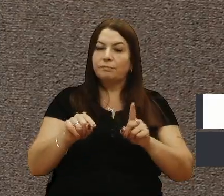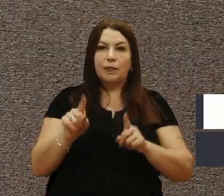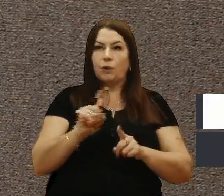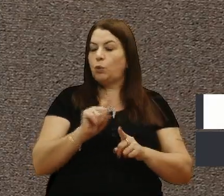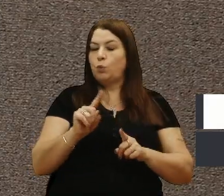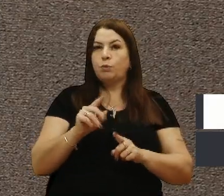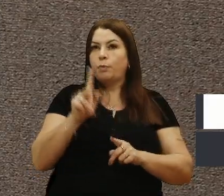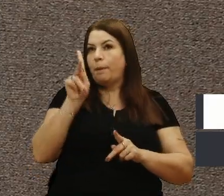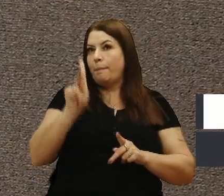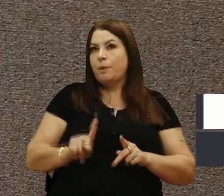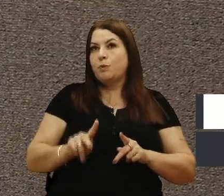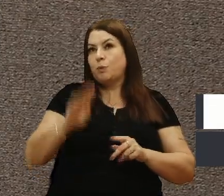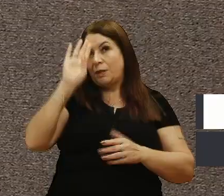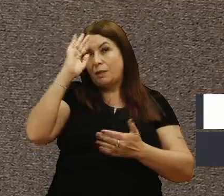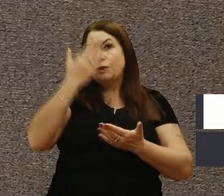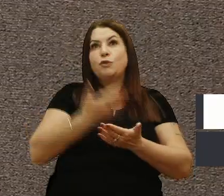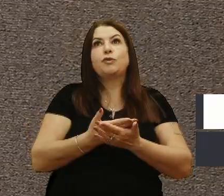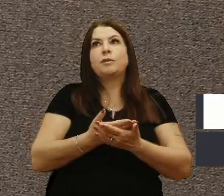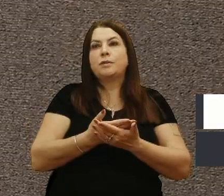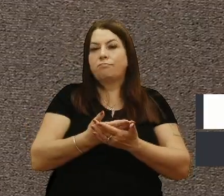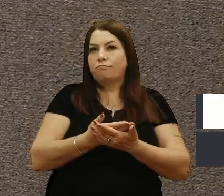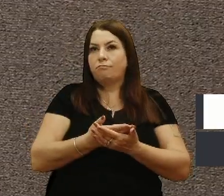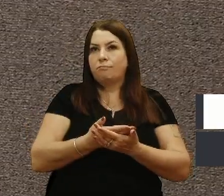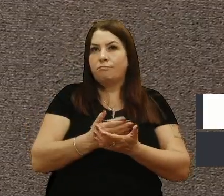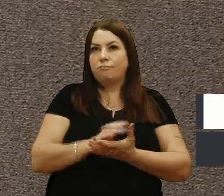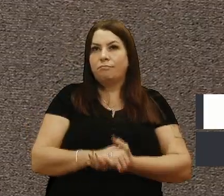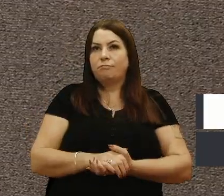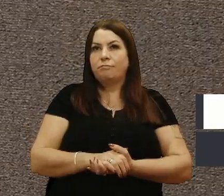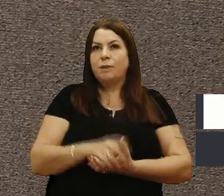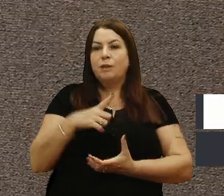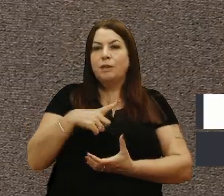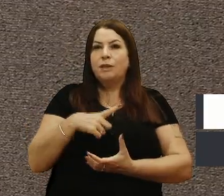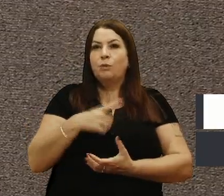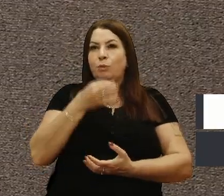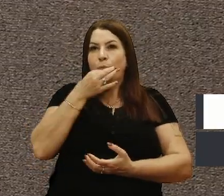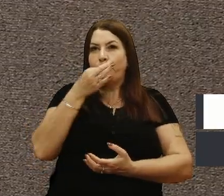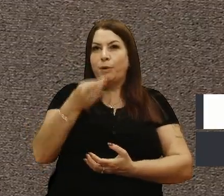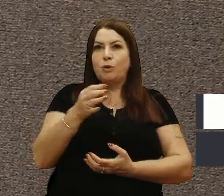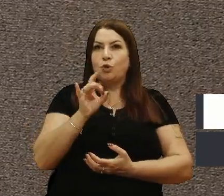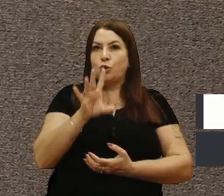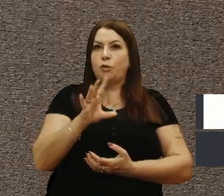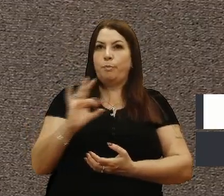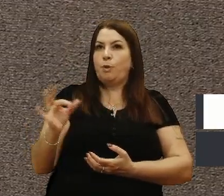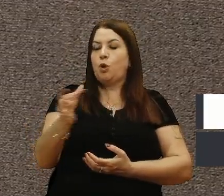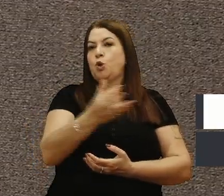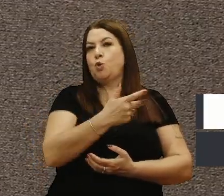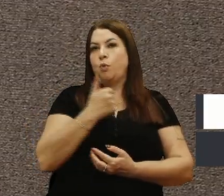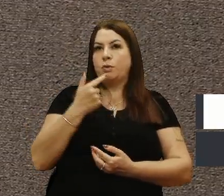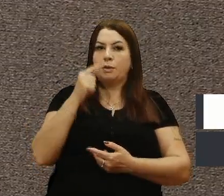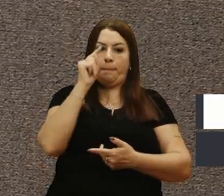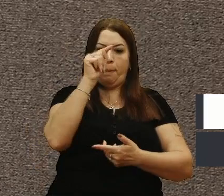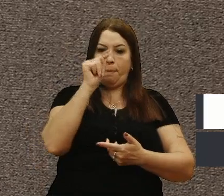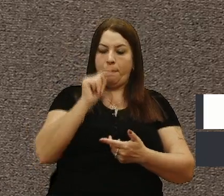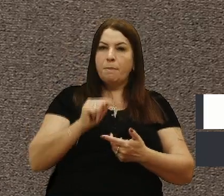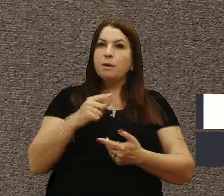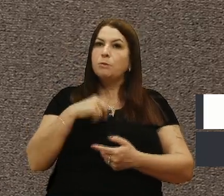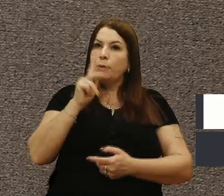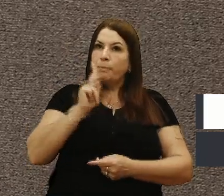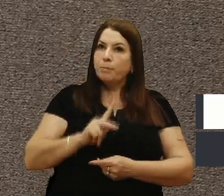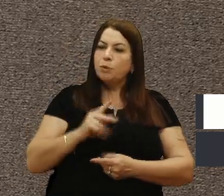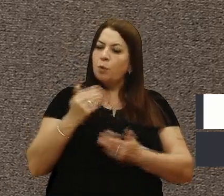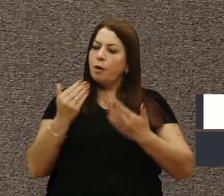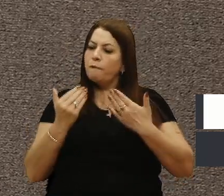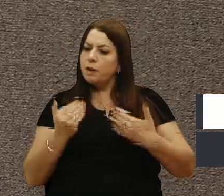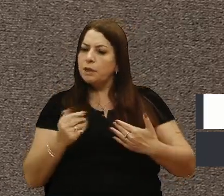sou uma pessoa que acredita que a gente precisa ter uma opinião só para todas as situações. Eu sou uma pessoa que